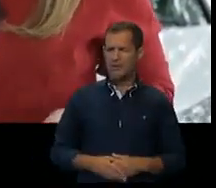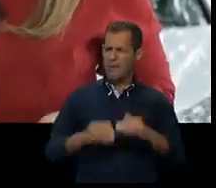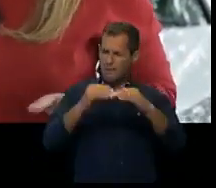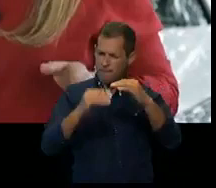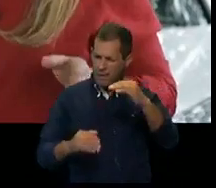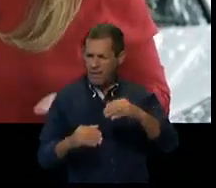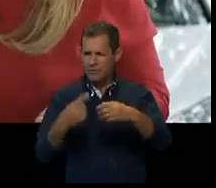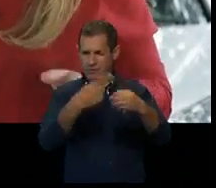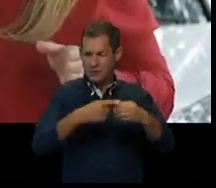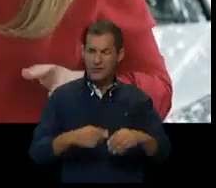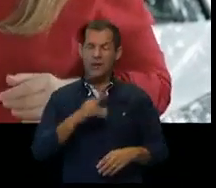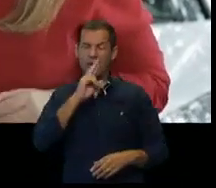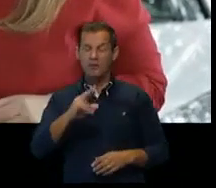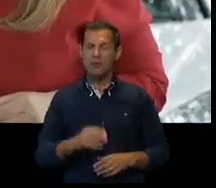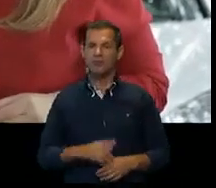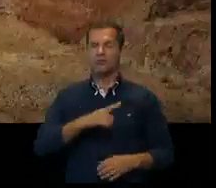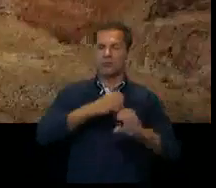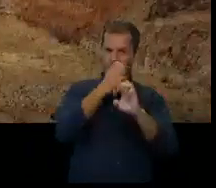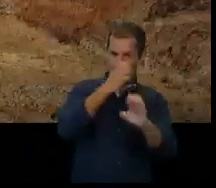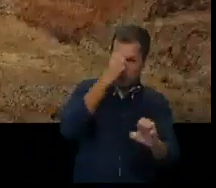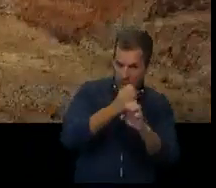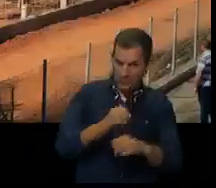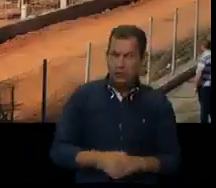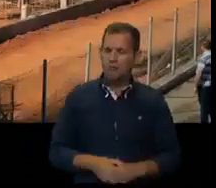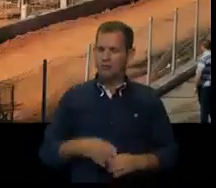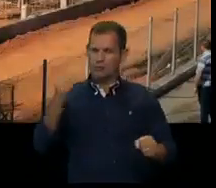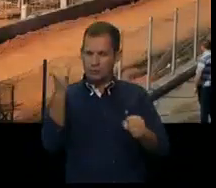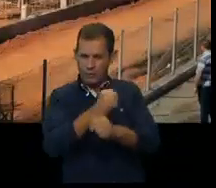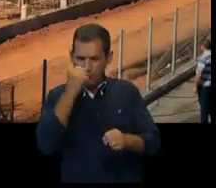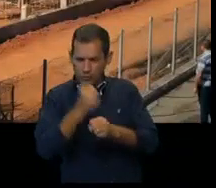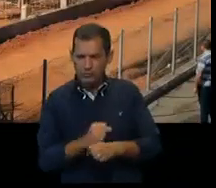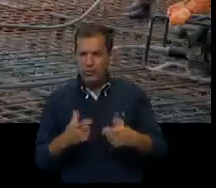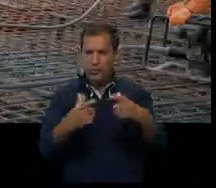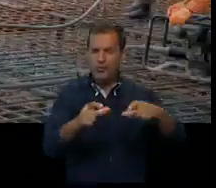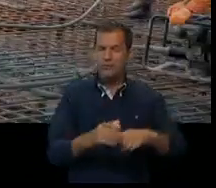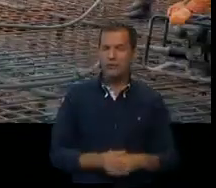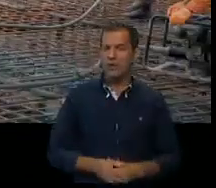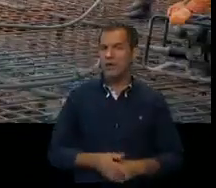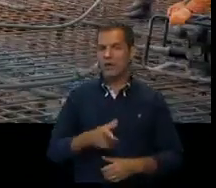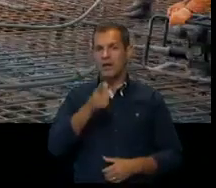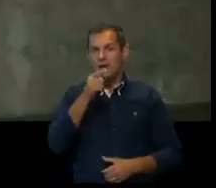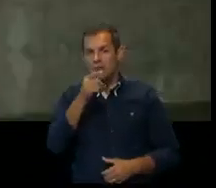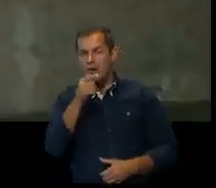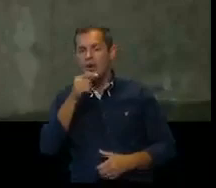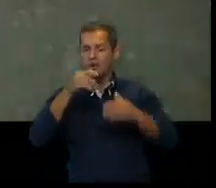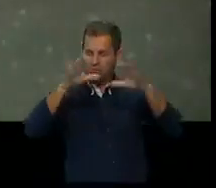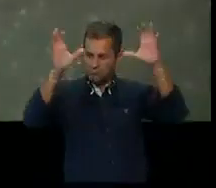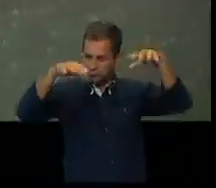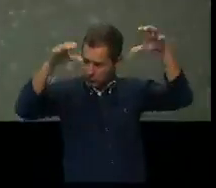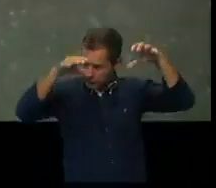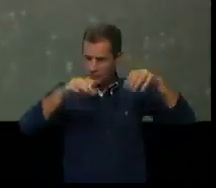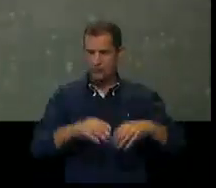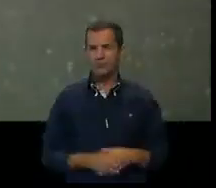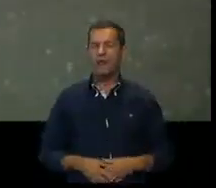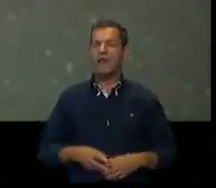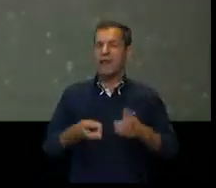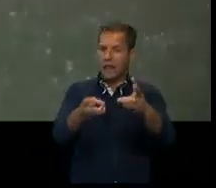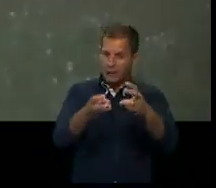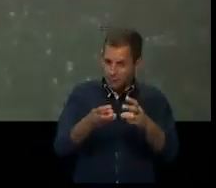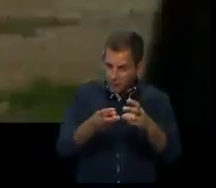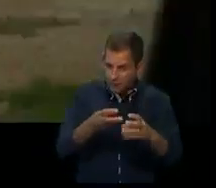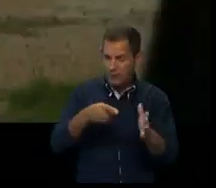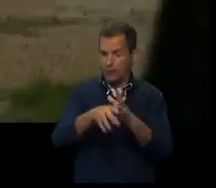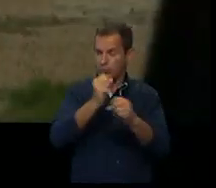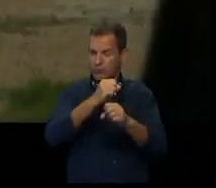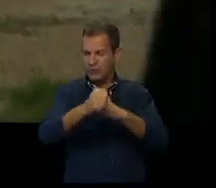A solução veio da engenharia, com a construção de reservatórios para as águas pluviais. Aqui a estimativa anual